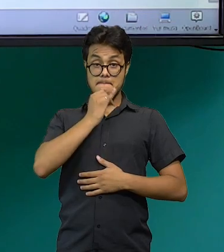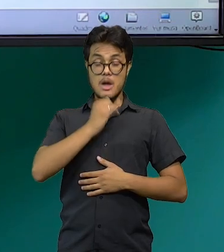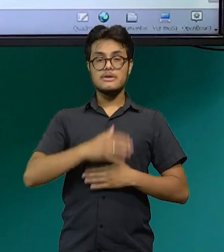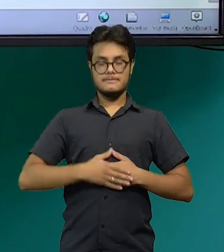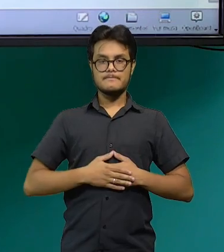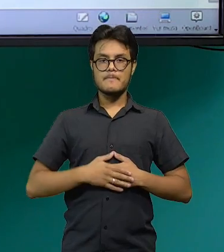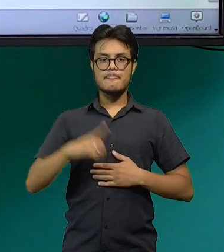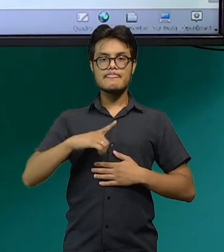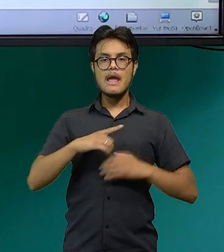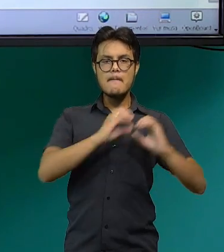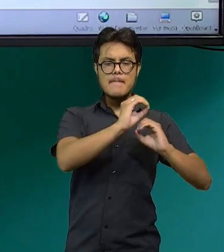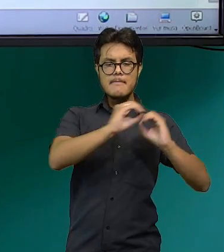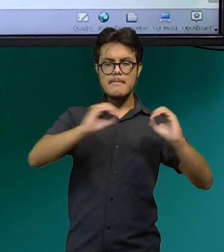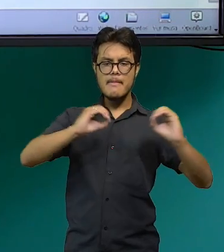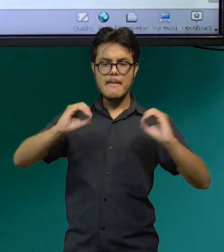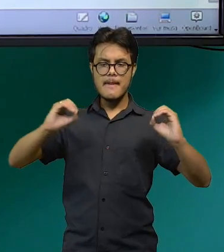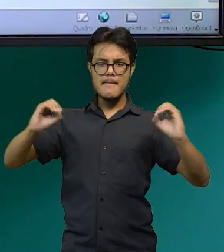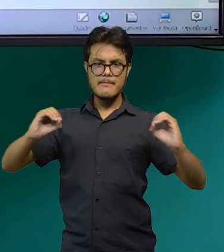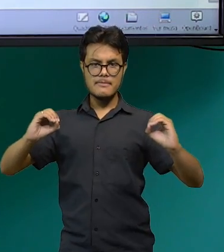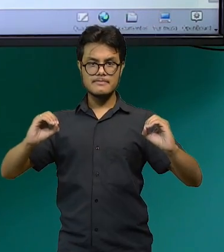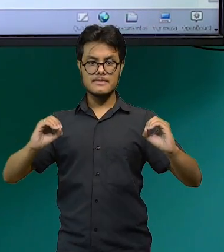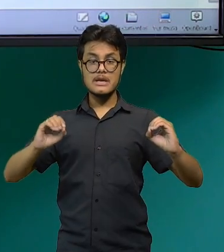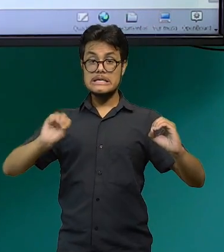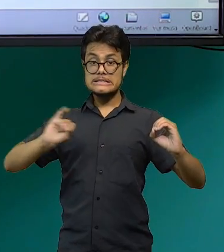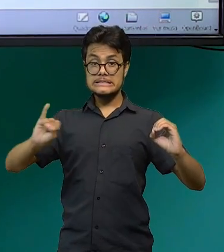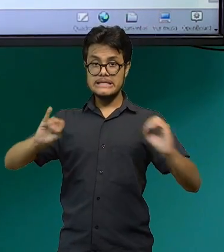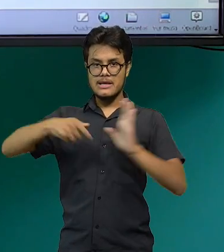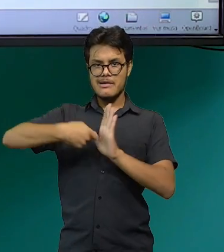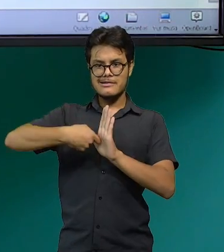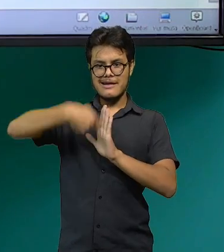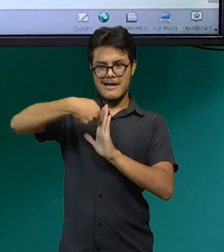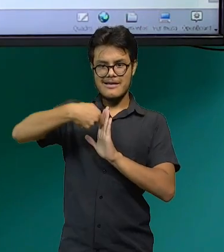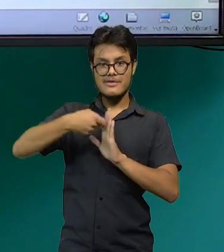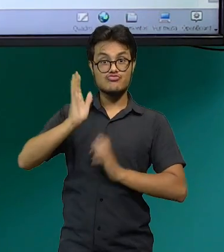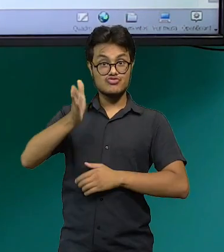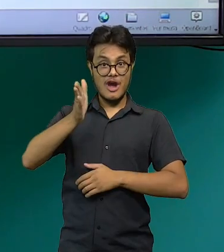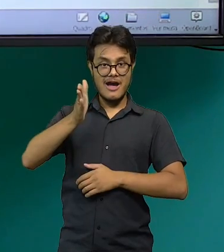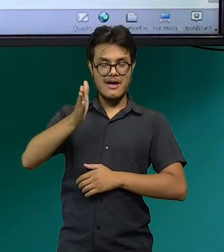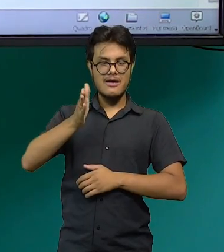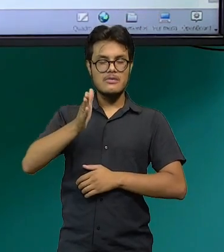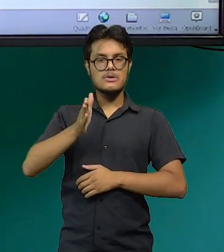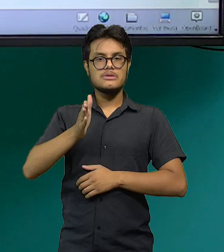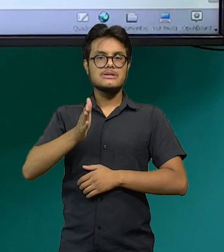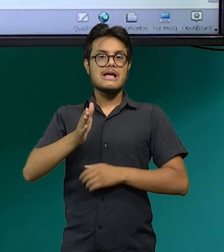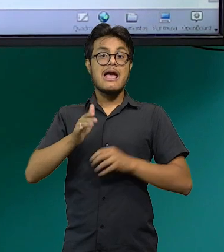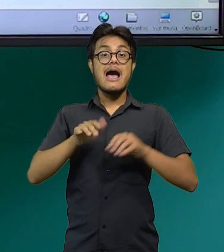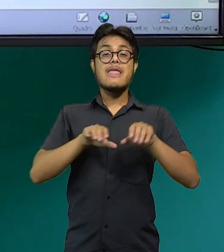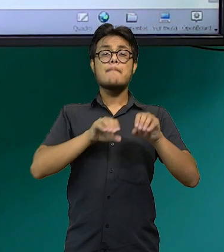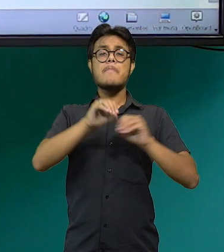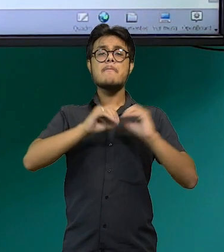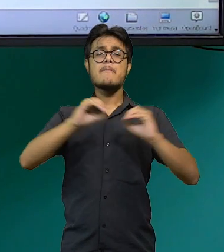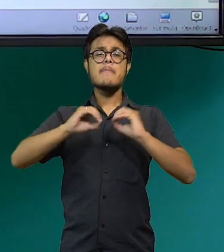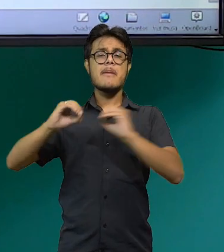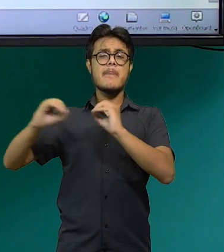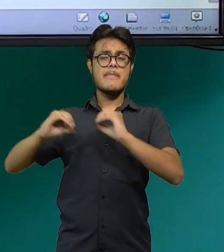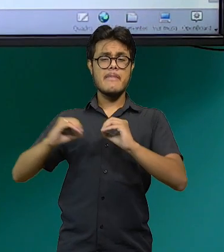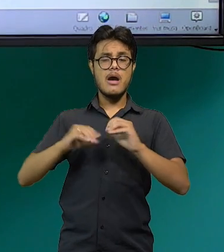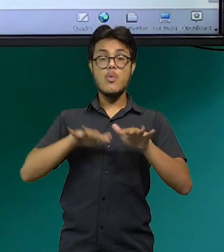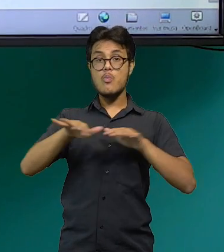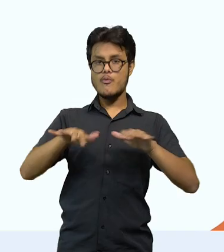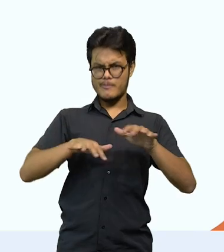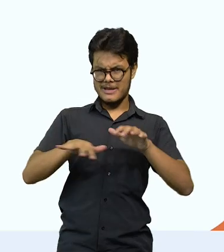se movimentem quando eu ligo o gerador. E esse movimento das cargas elétricas é o que a gente